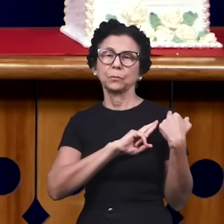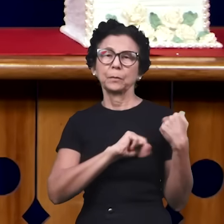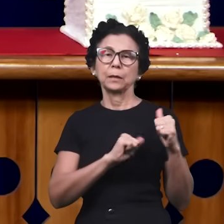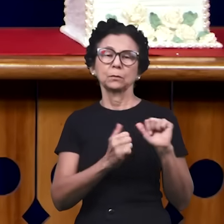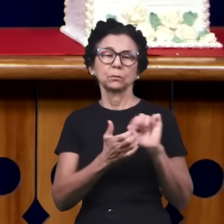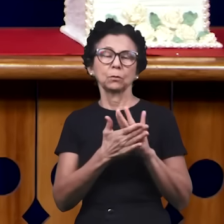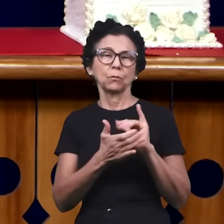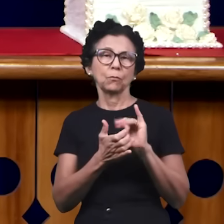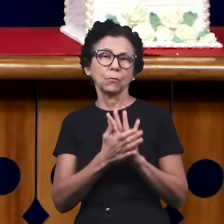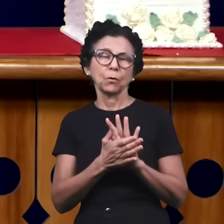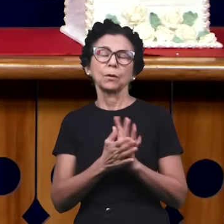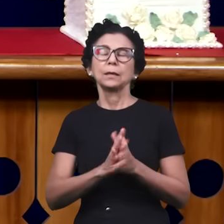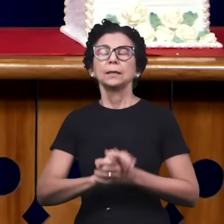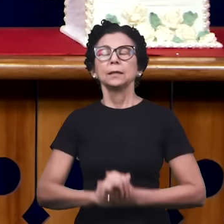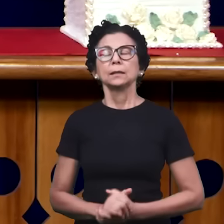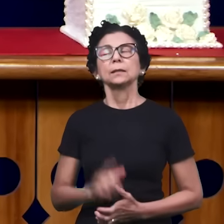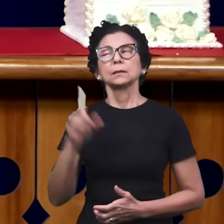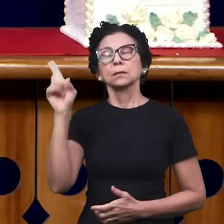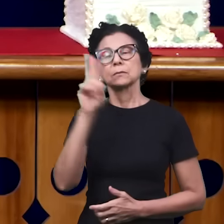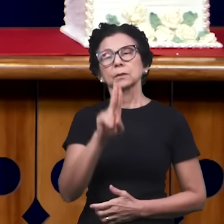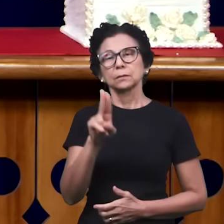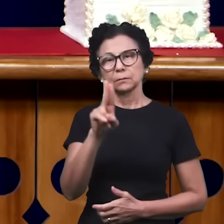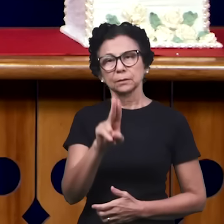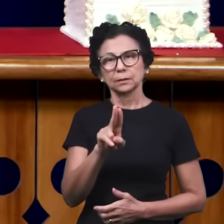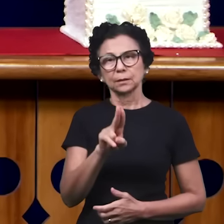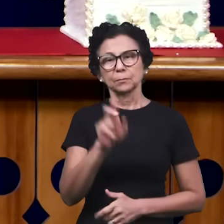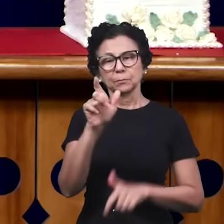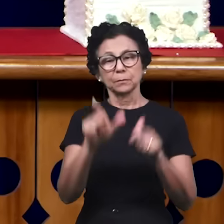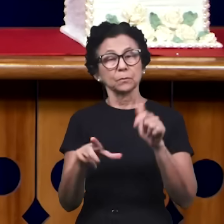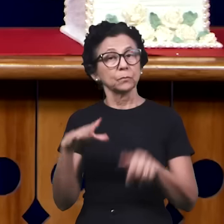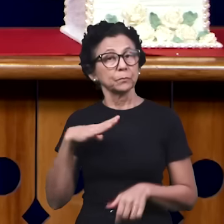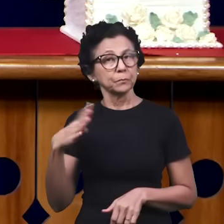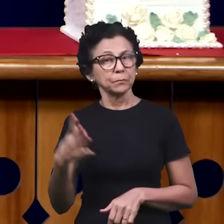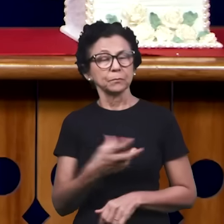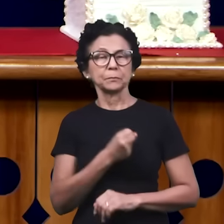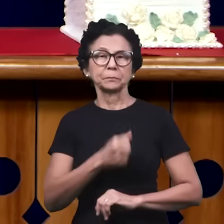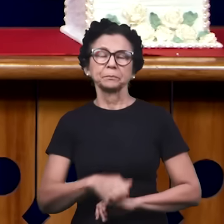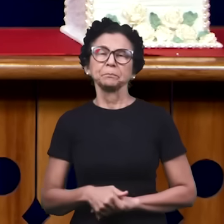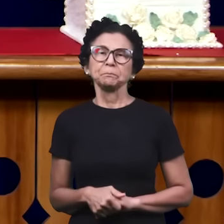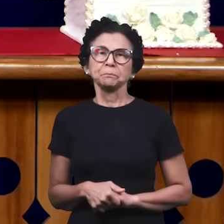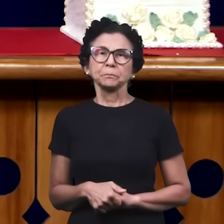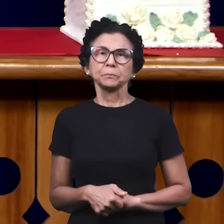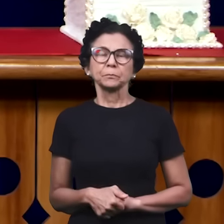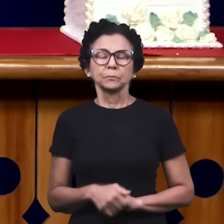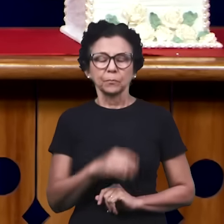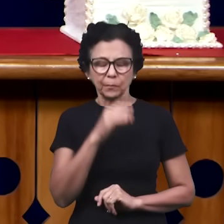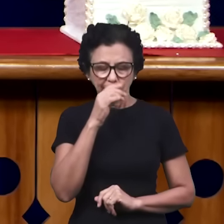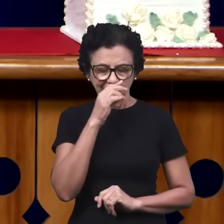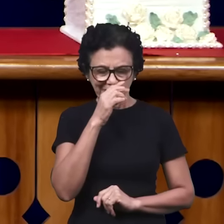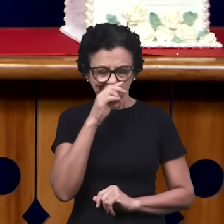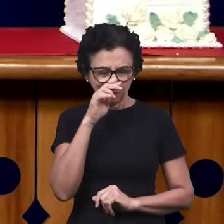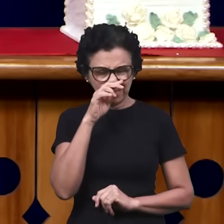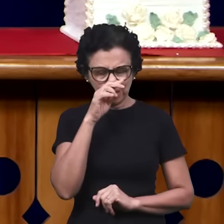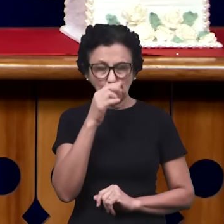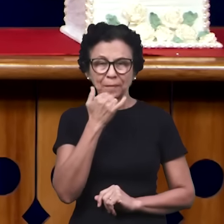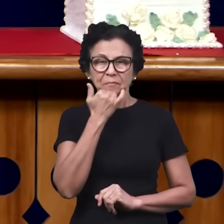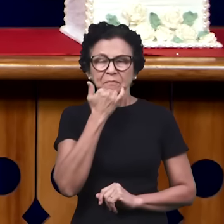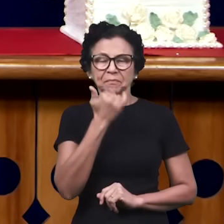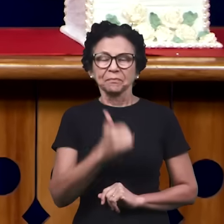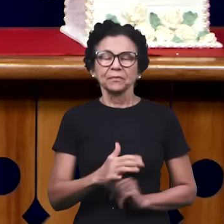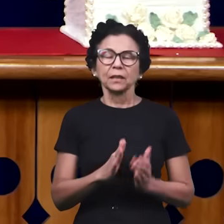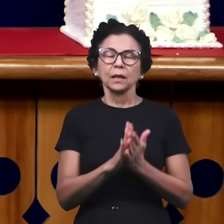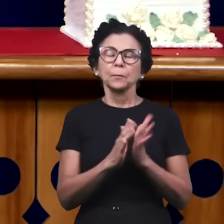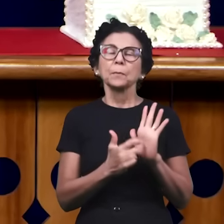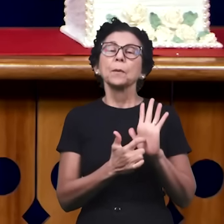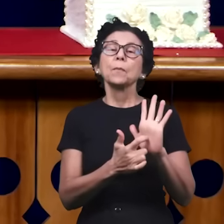esse instrumento para a salvação de vidas. E onde nós vemos esses instrumentos na mão do Senhor? Na palavra.